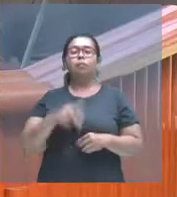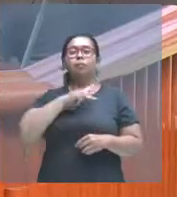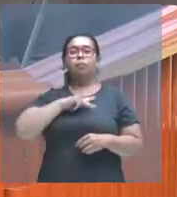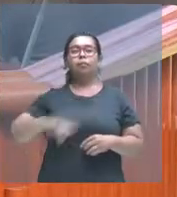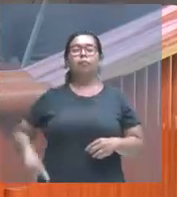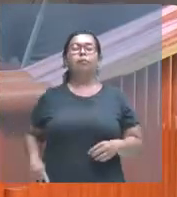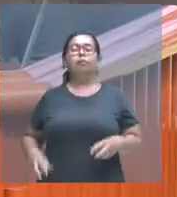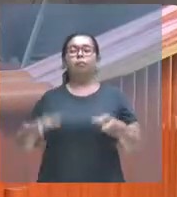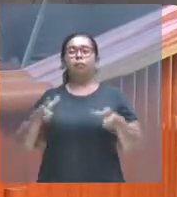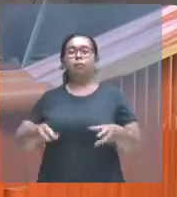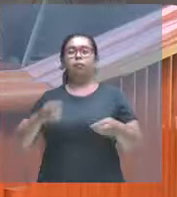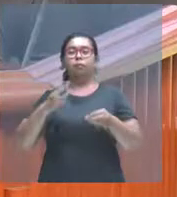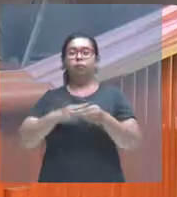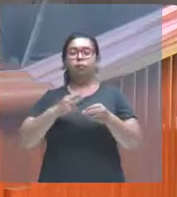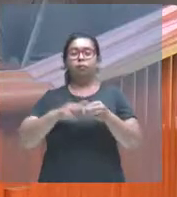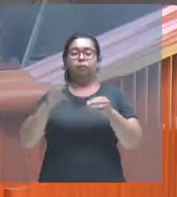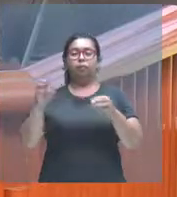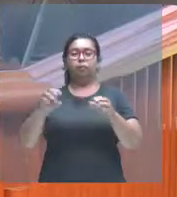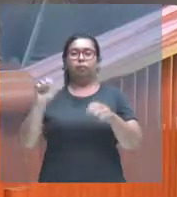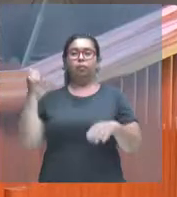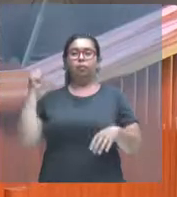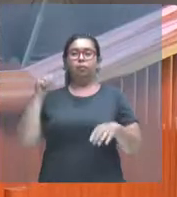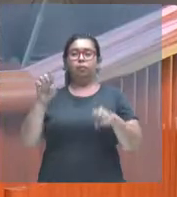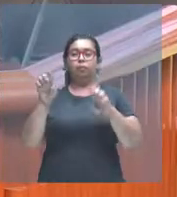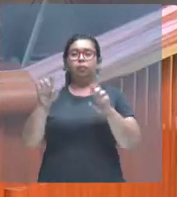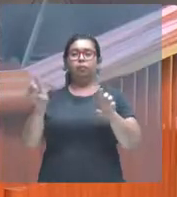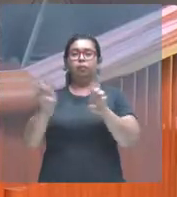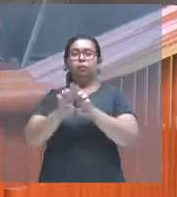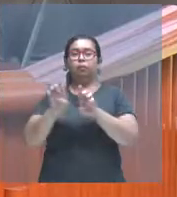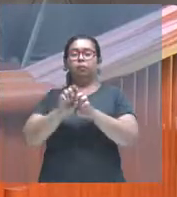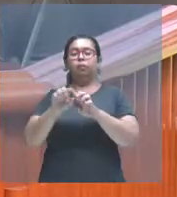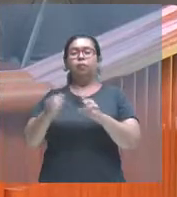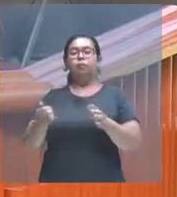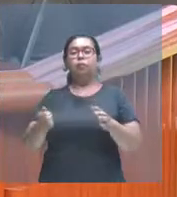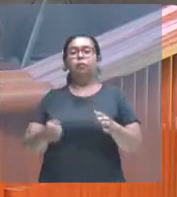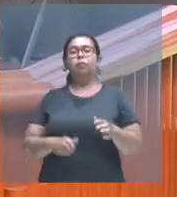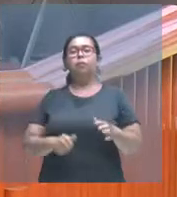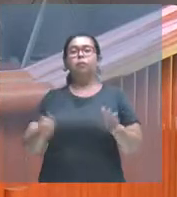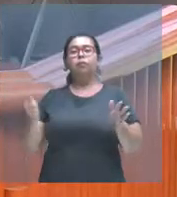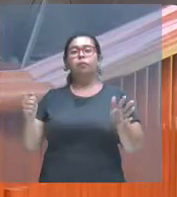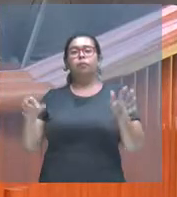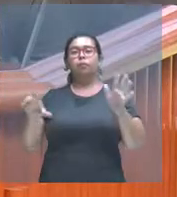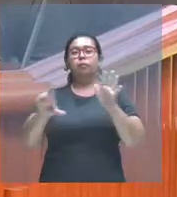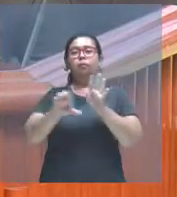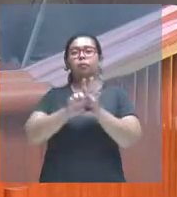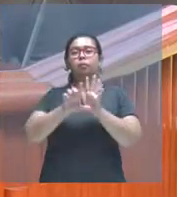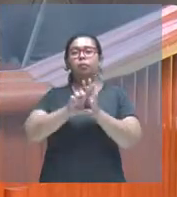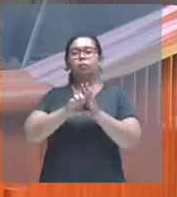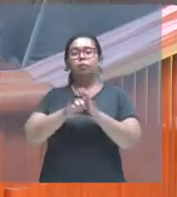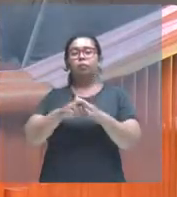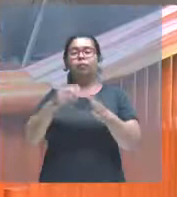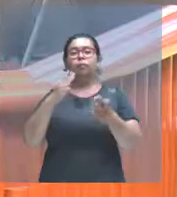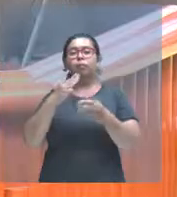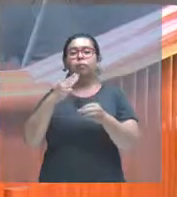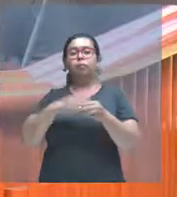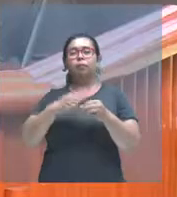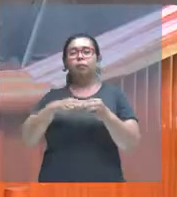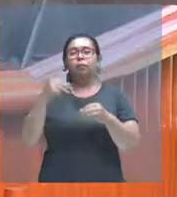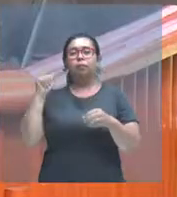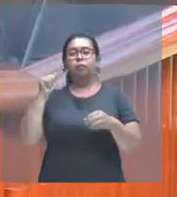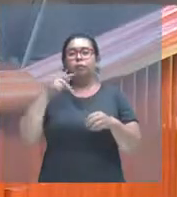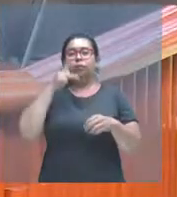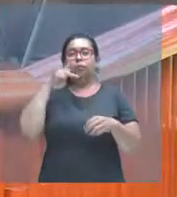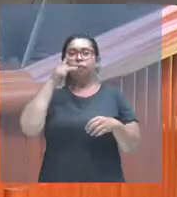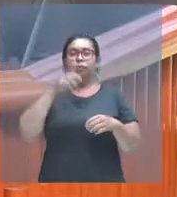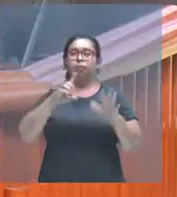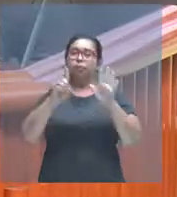legais e de conformidade com o que dispõe o artigo 35, inciso 3º, da Lei Orgânica do Município de Assis, promulga o